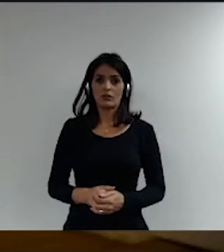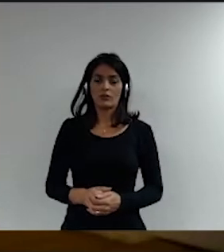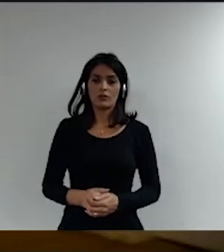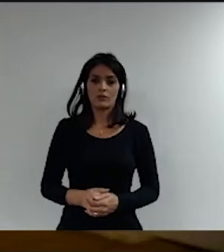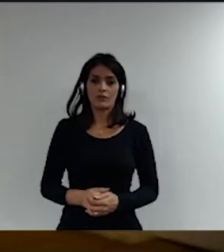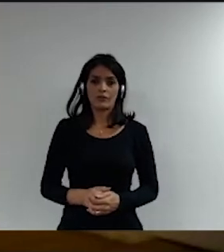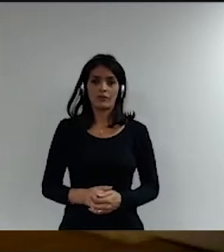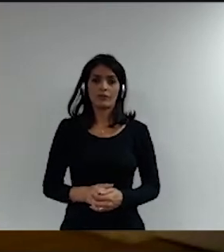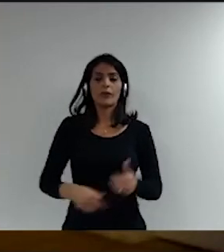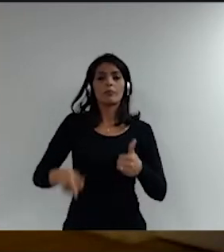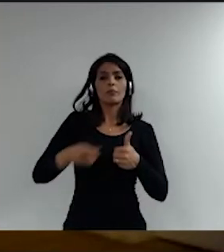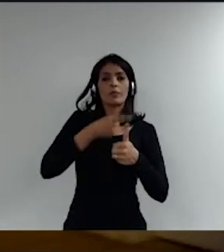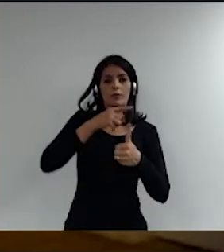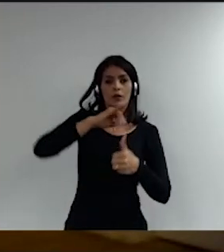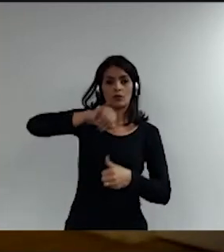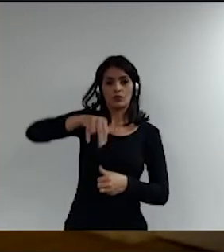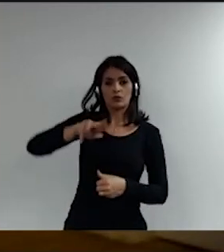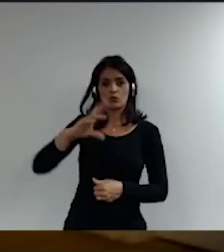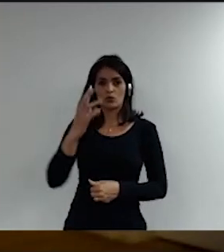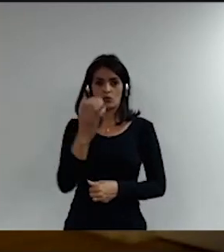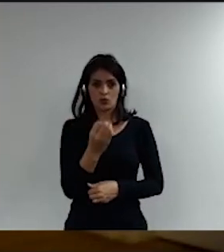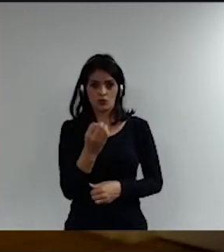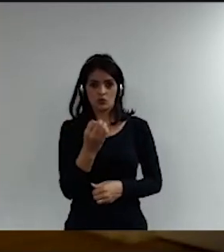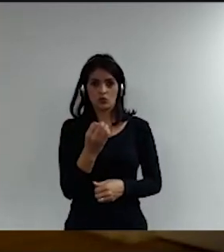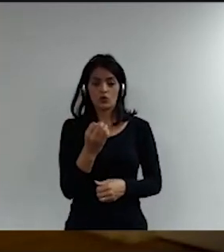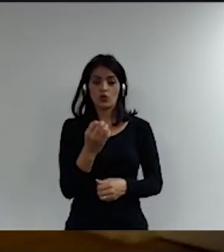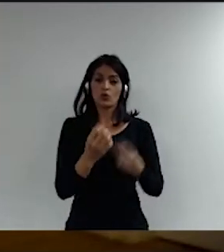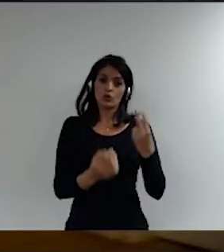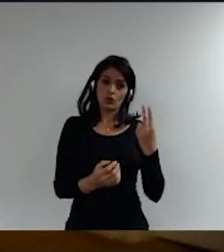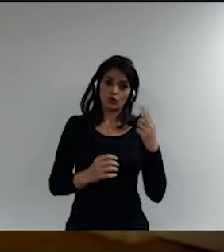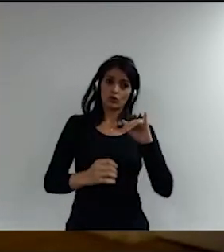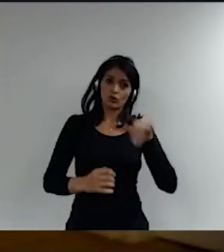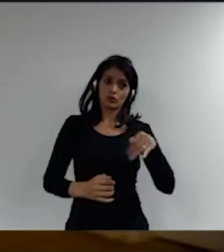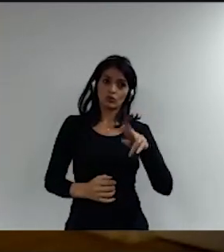de 1º de julho, de 2 de julho até ontem,